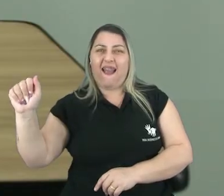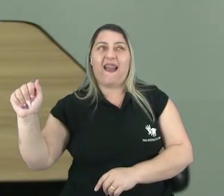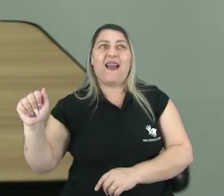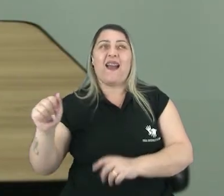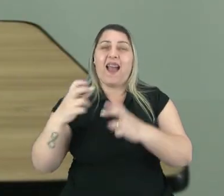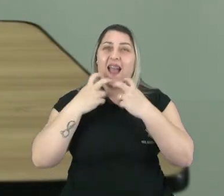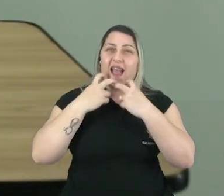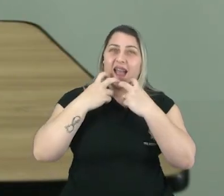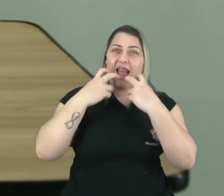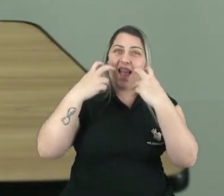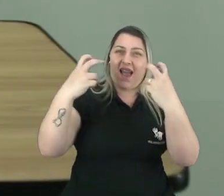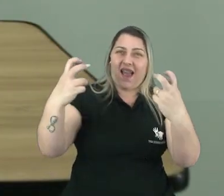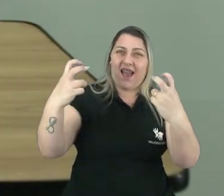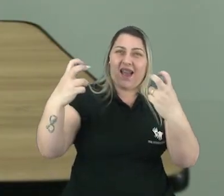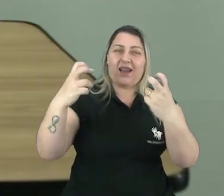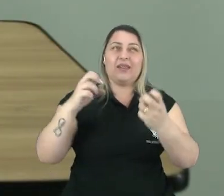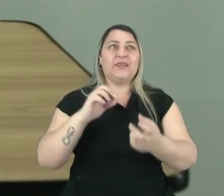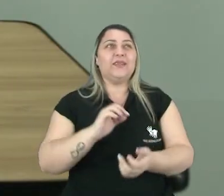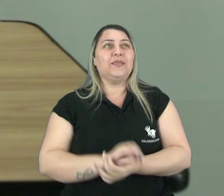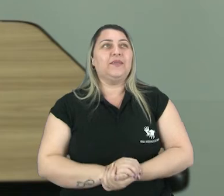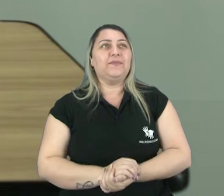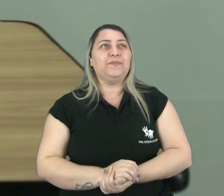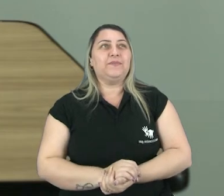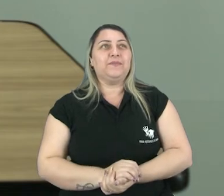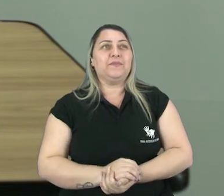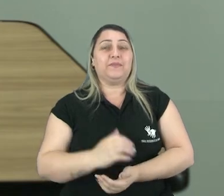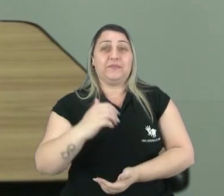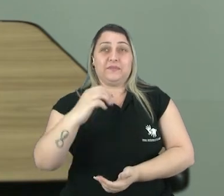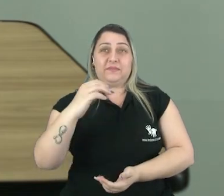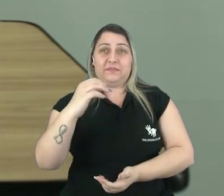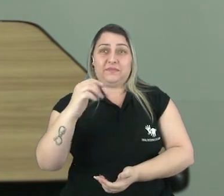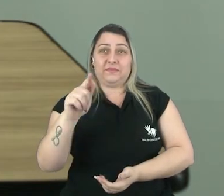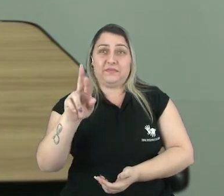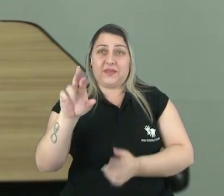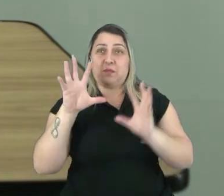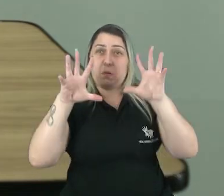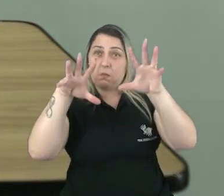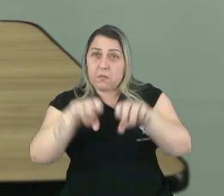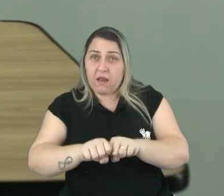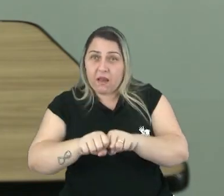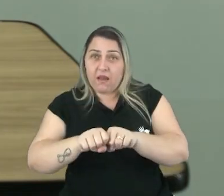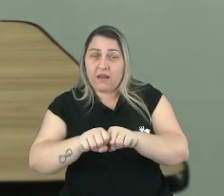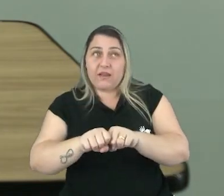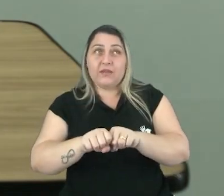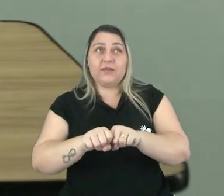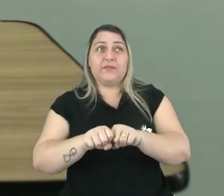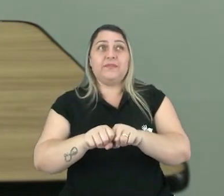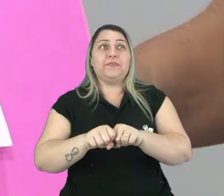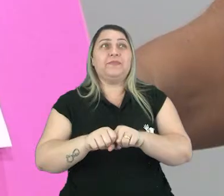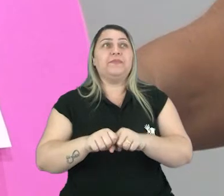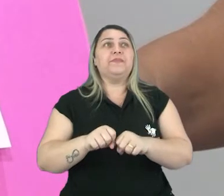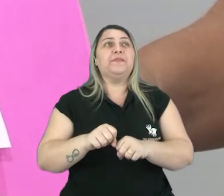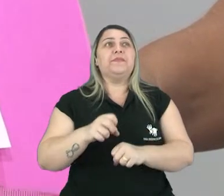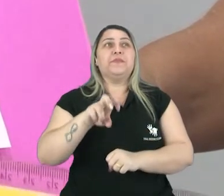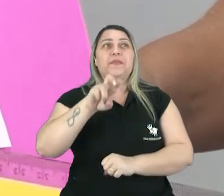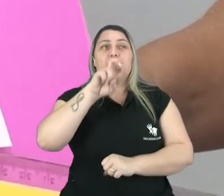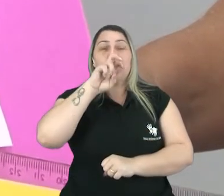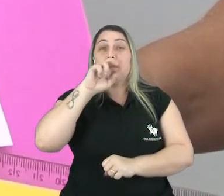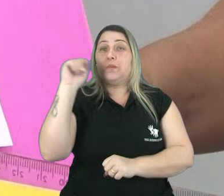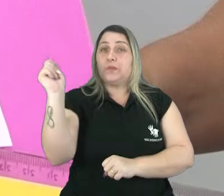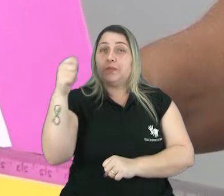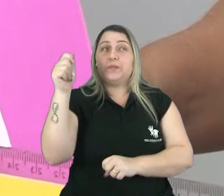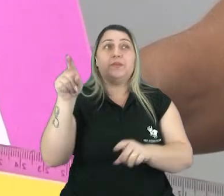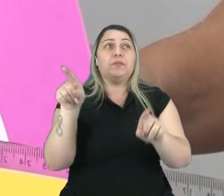o bocão, certo? Ah, grá, vai agarrar. Aqui, Mônica, ó,